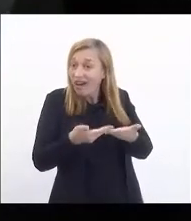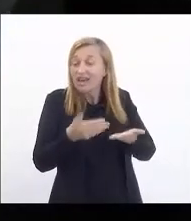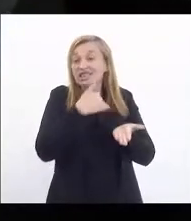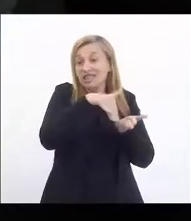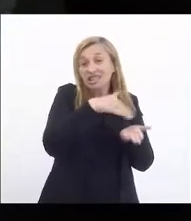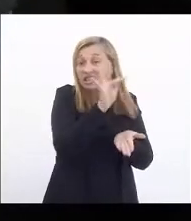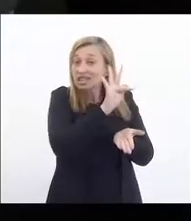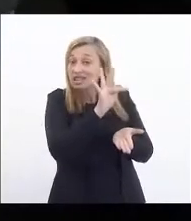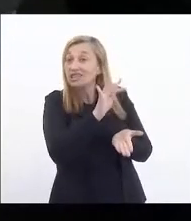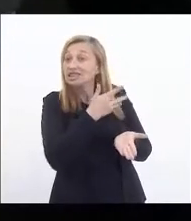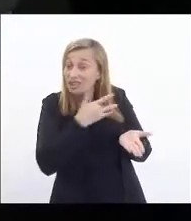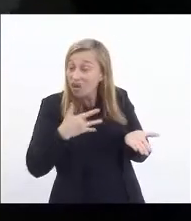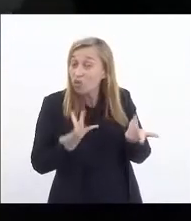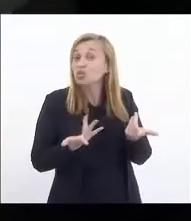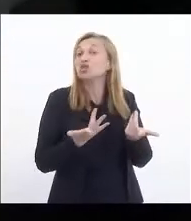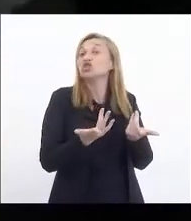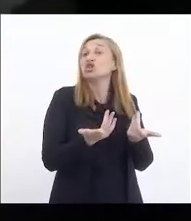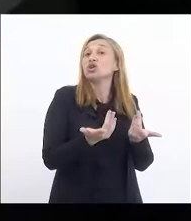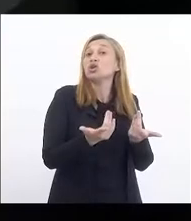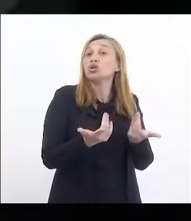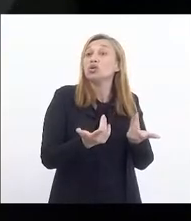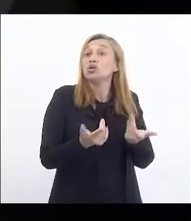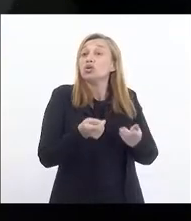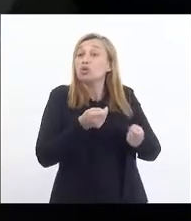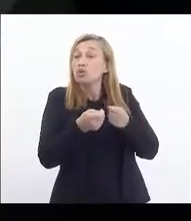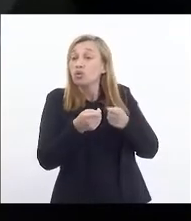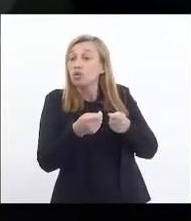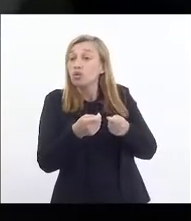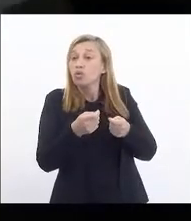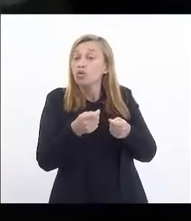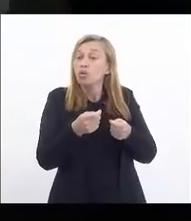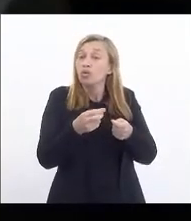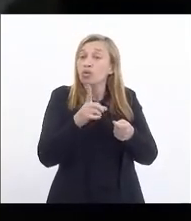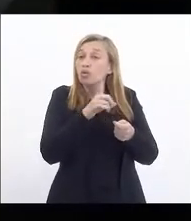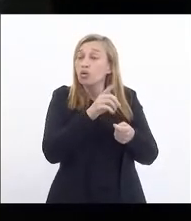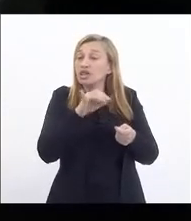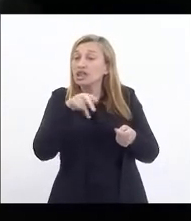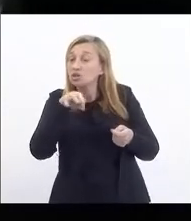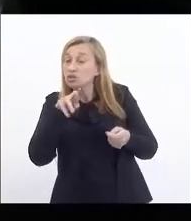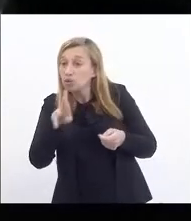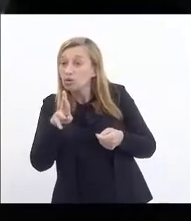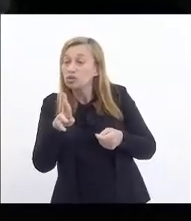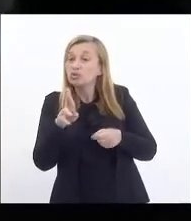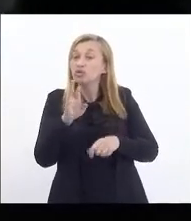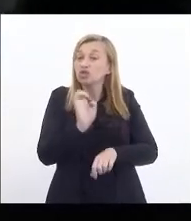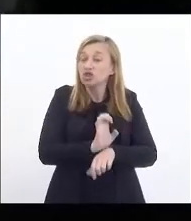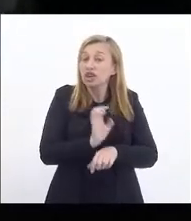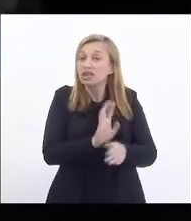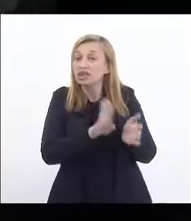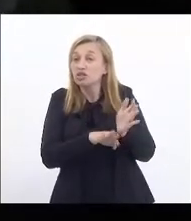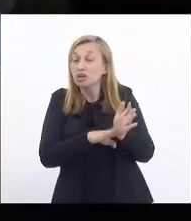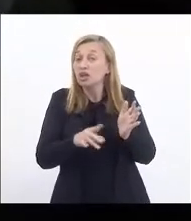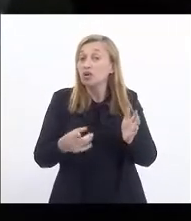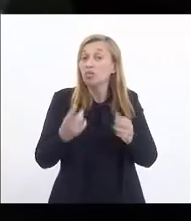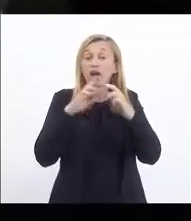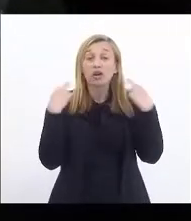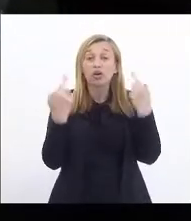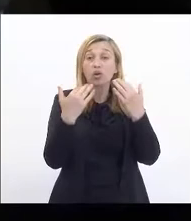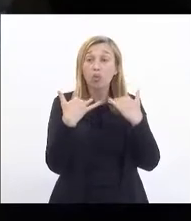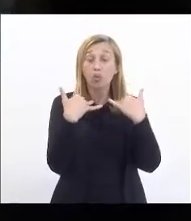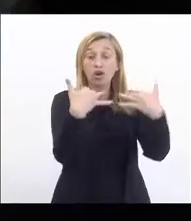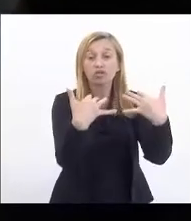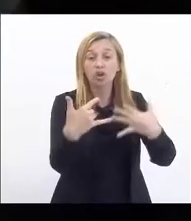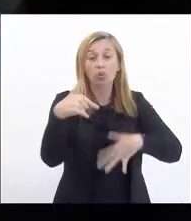Secretaria de Saúde o ordenador de despesa do Estado para uma audiência pública aqui na casa para que a possa